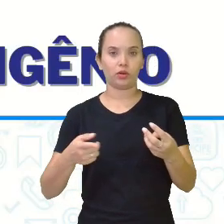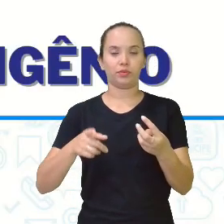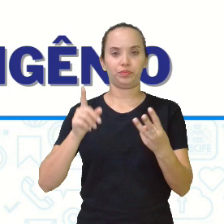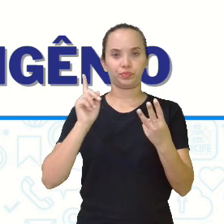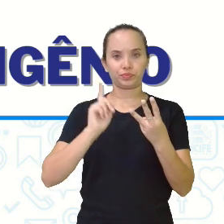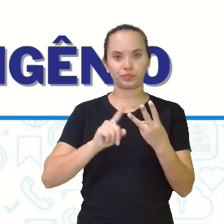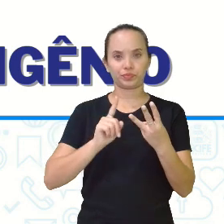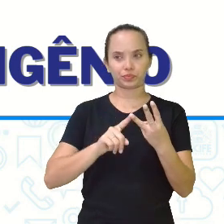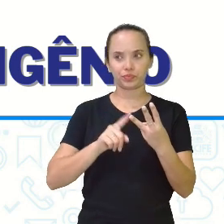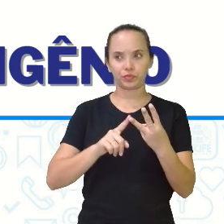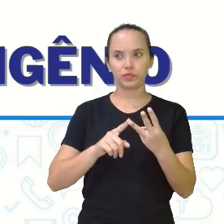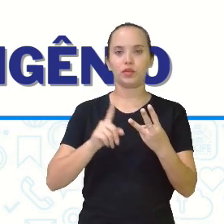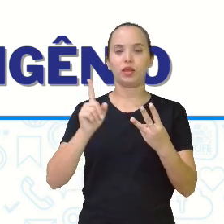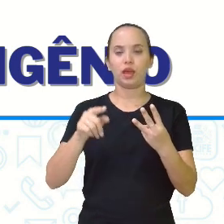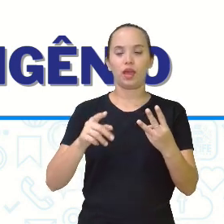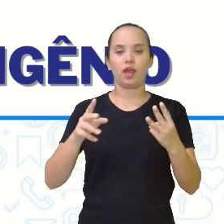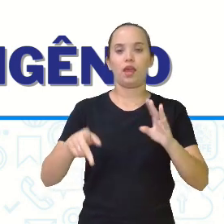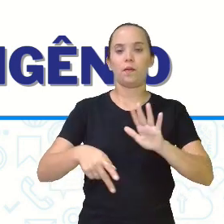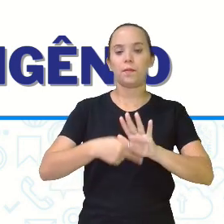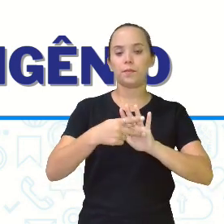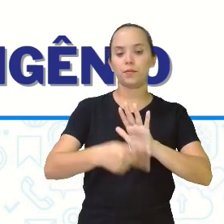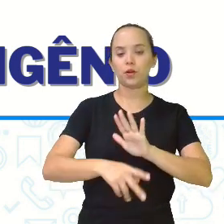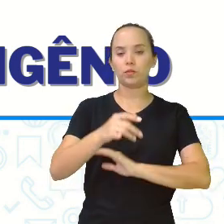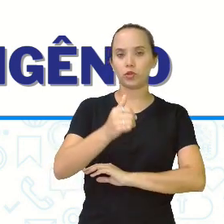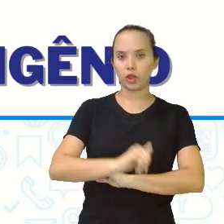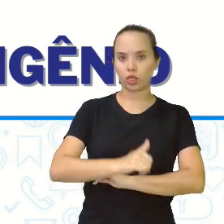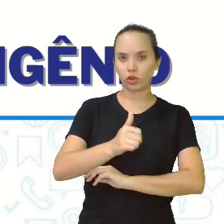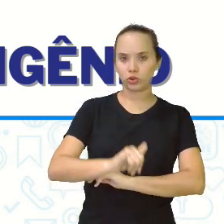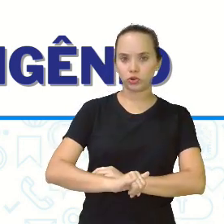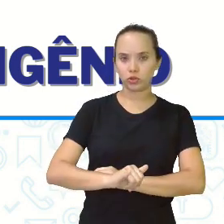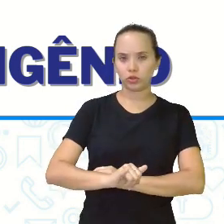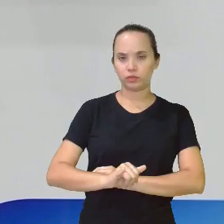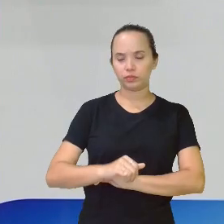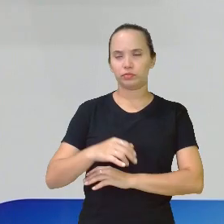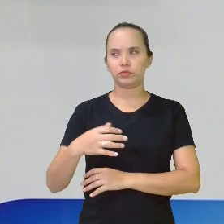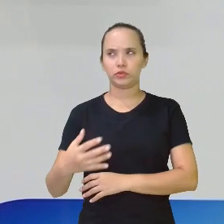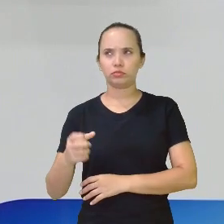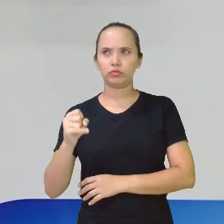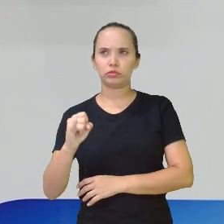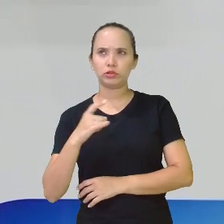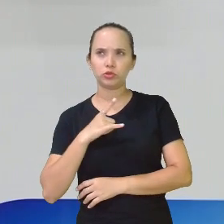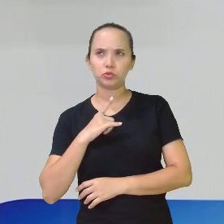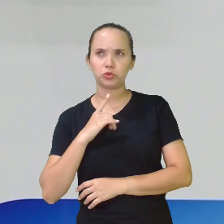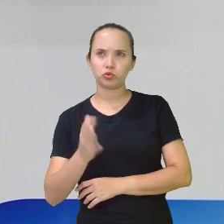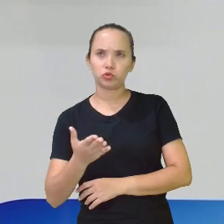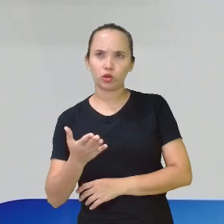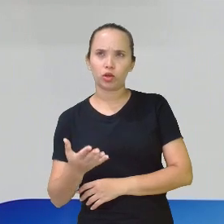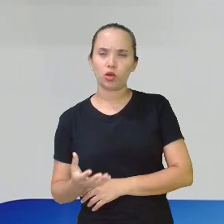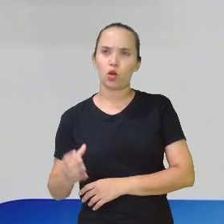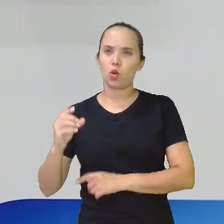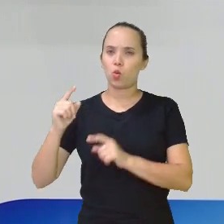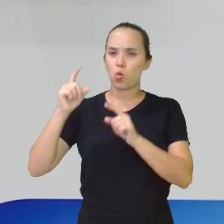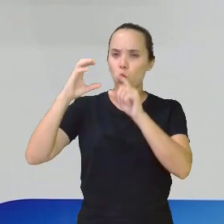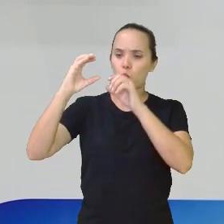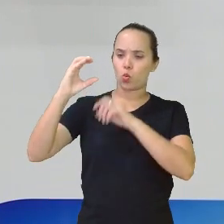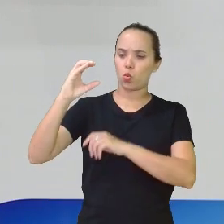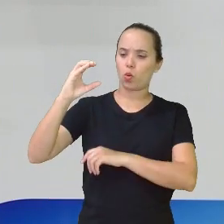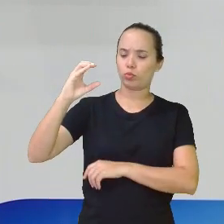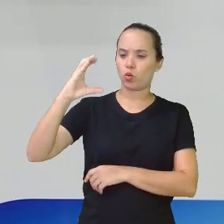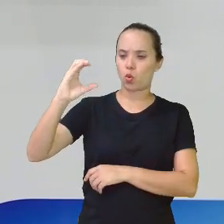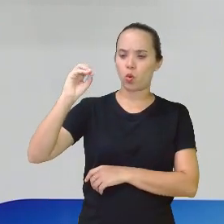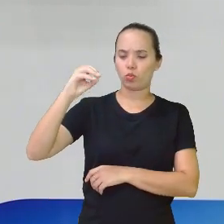a fonte de energia. Se eu tenho lá o combustível, o oxigênio, mas eu